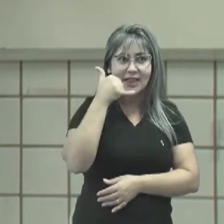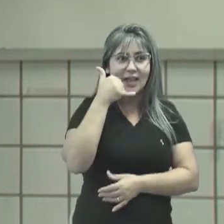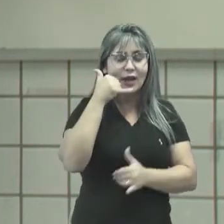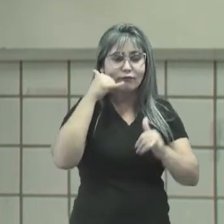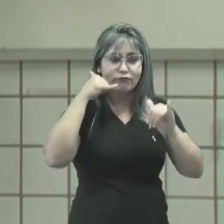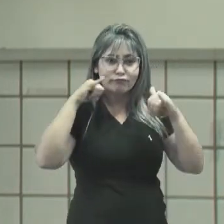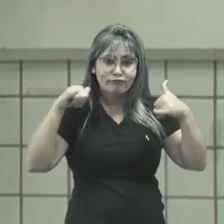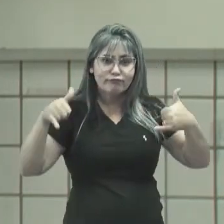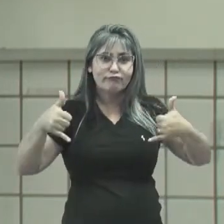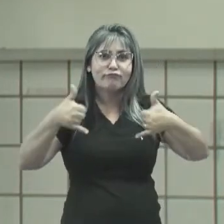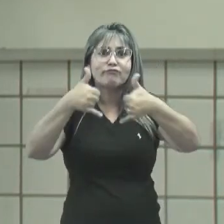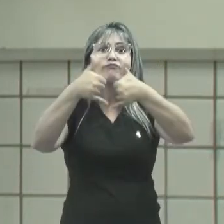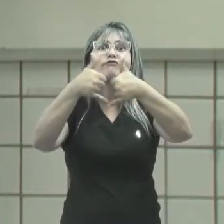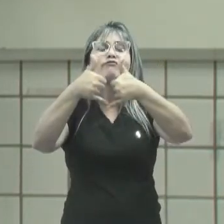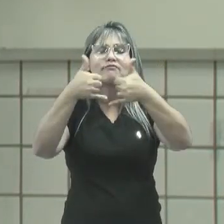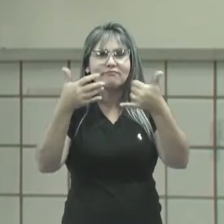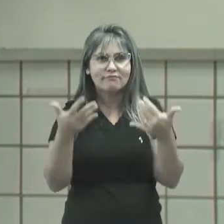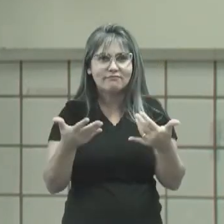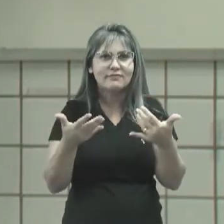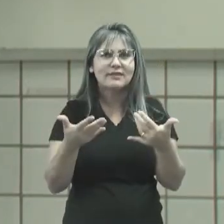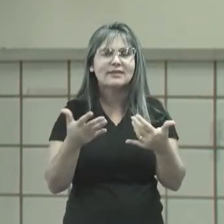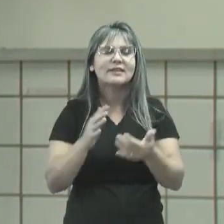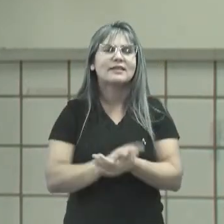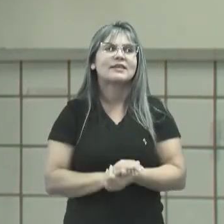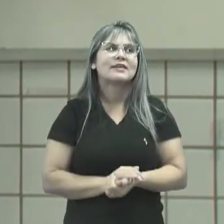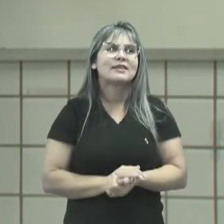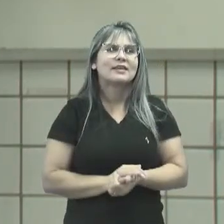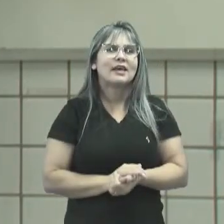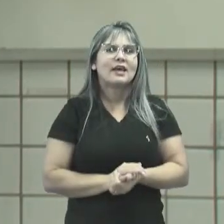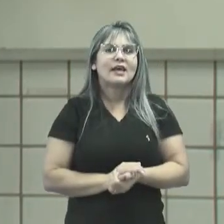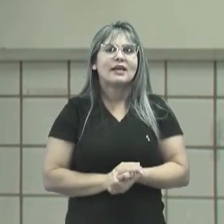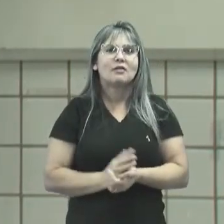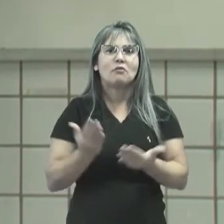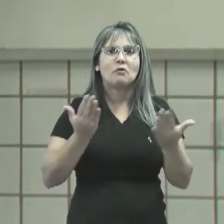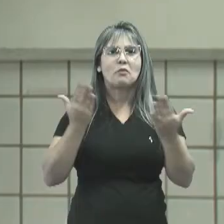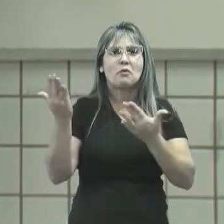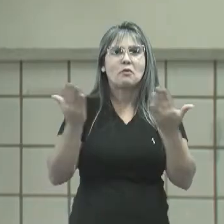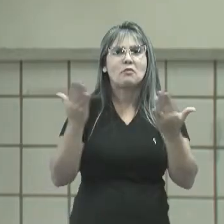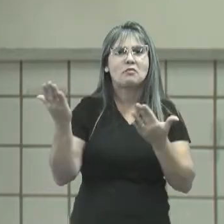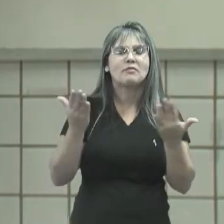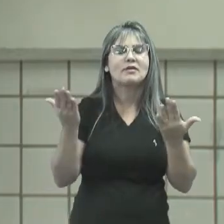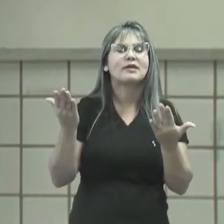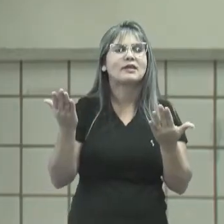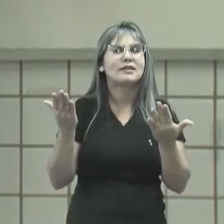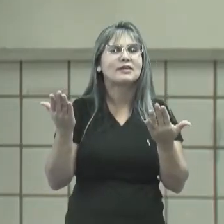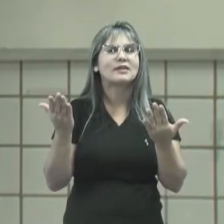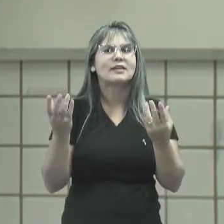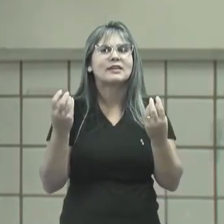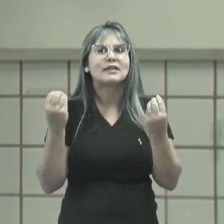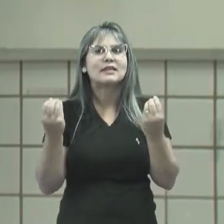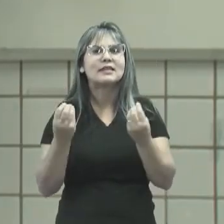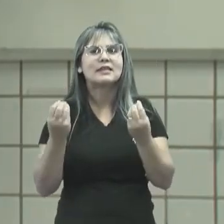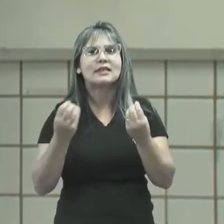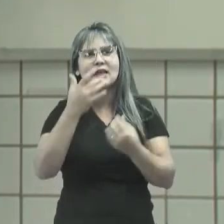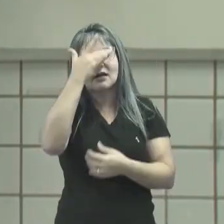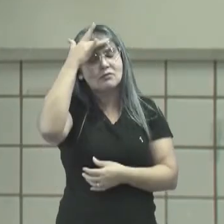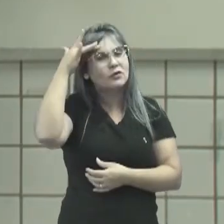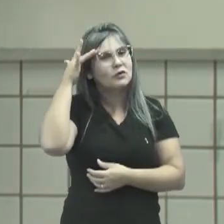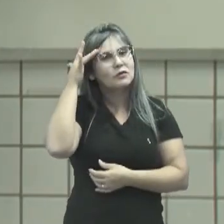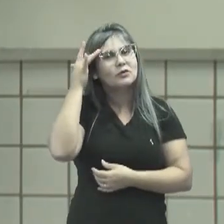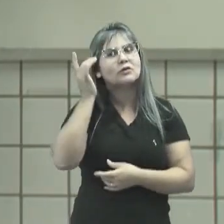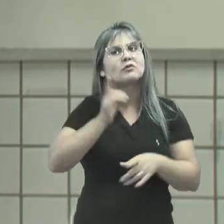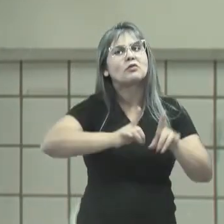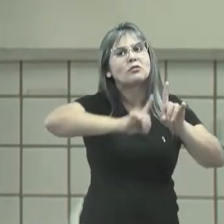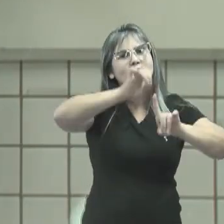diferenças sociais, tá bom? Em relação a deficiências como pessoas cegas, deficiências físicas, assim